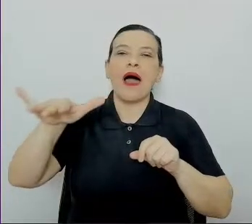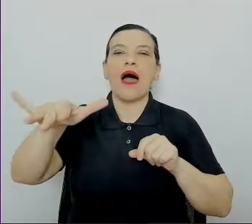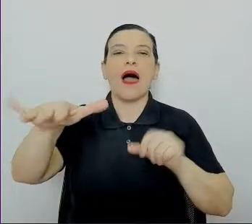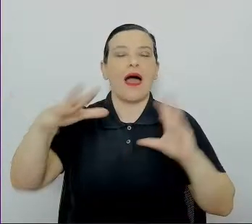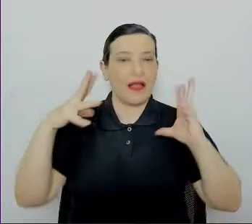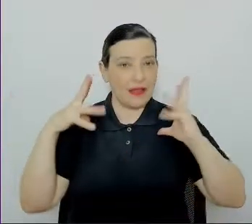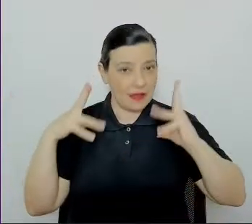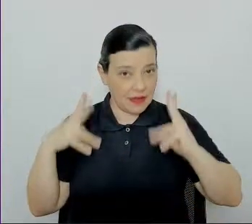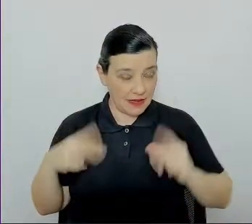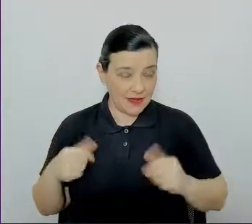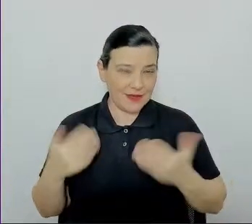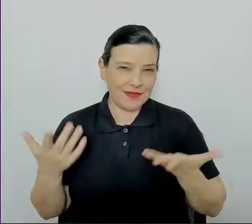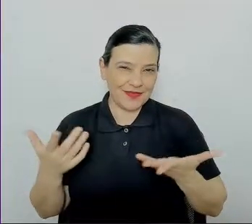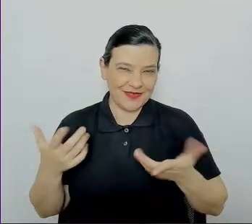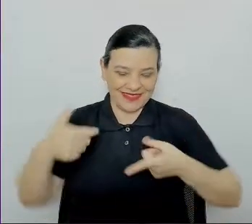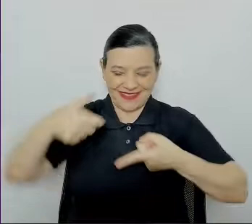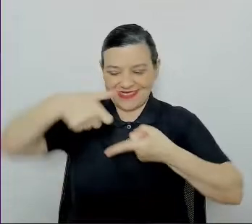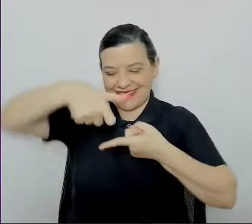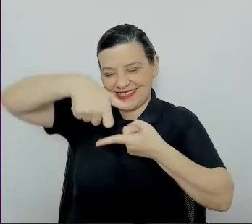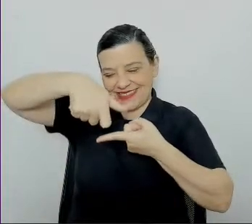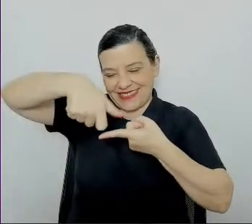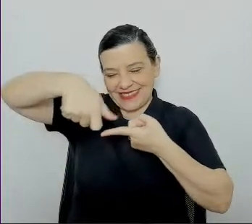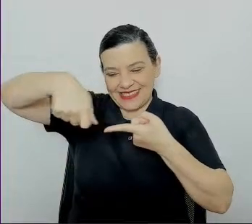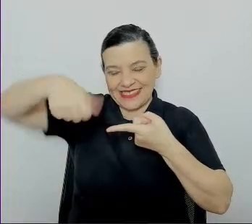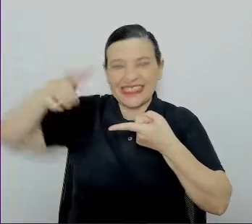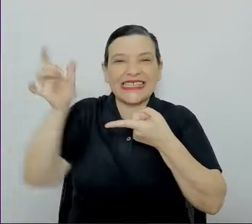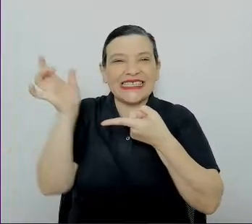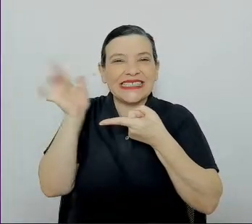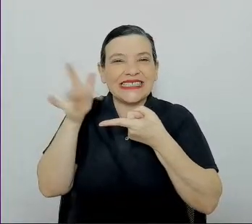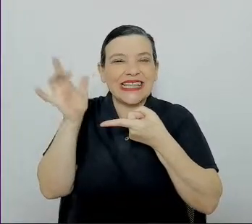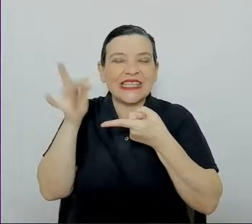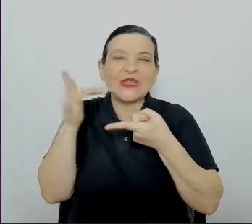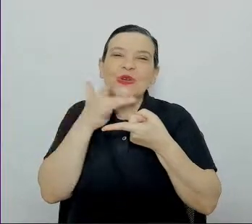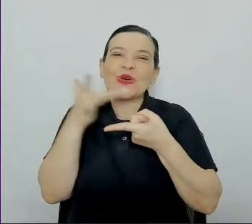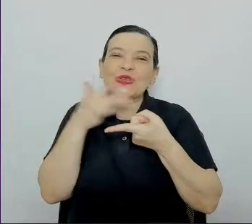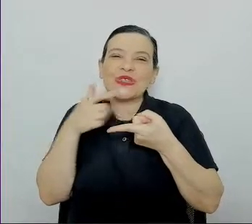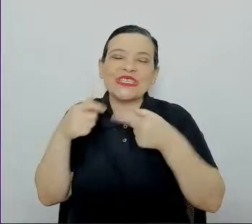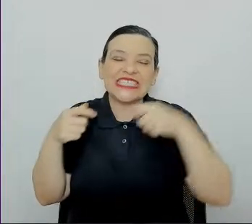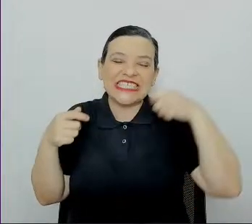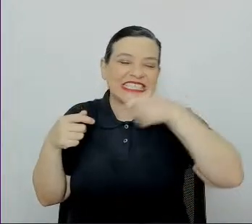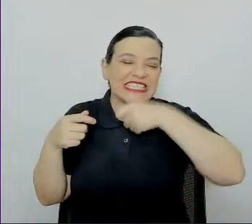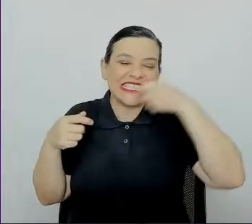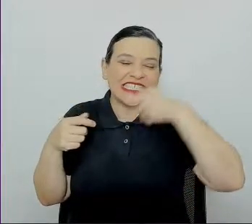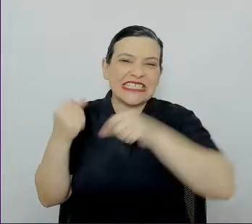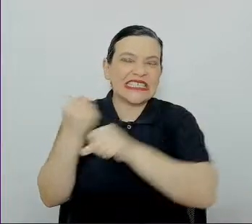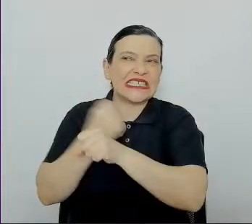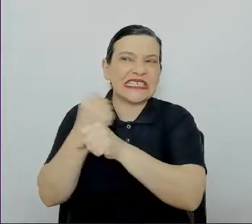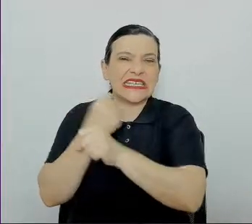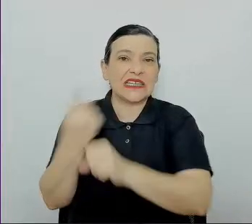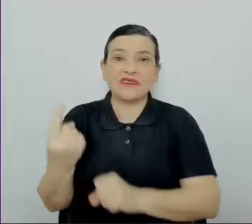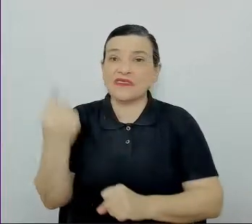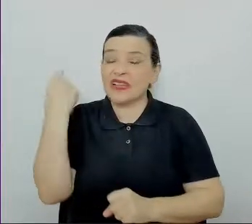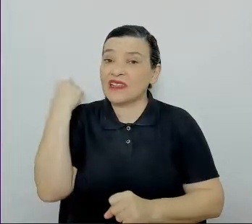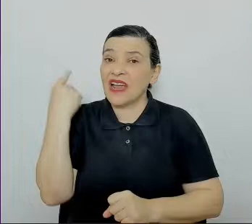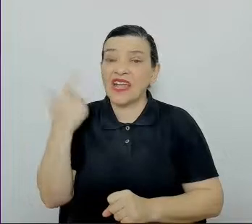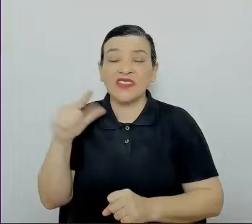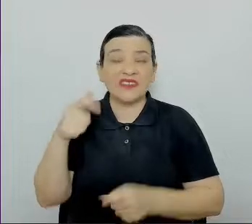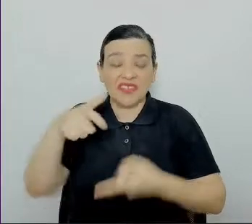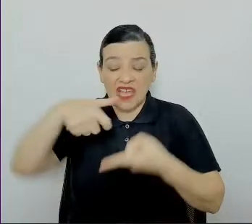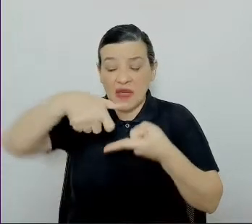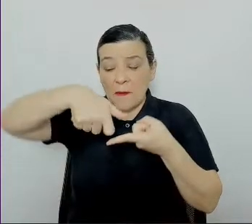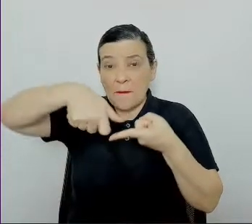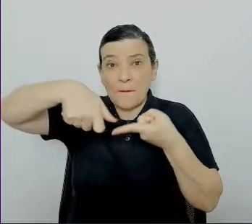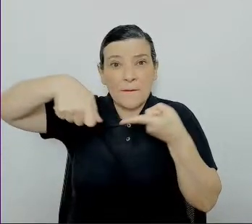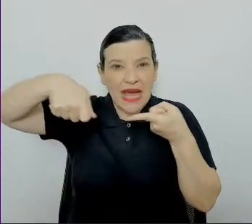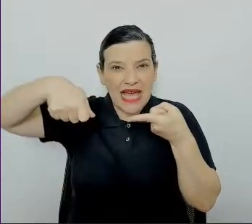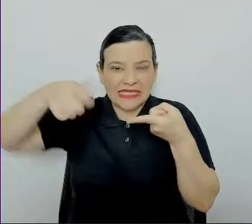dente tem aquele amentolado. Antigamente, há muitos anos atrás, não vou saber a data exata, nem tinha isso. Alguma pasta de dente